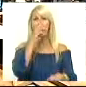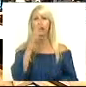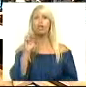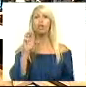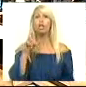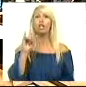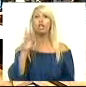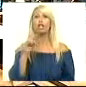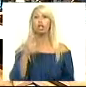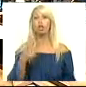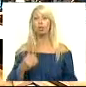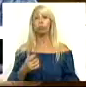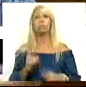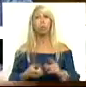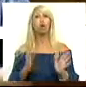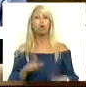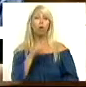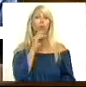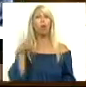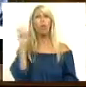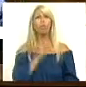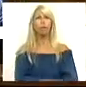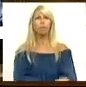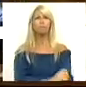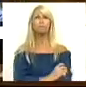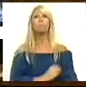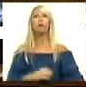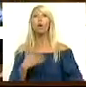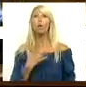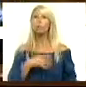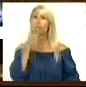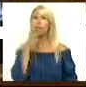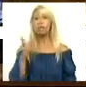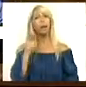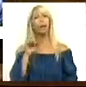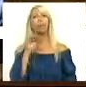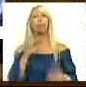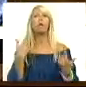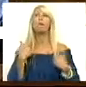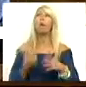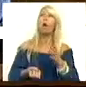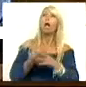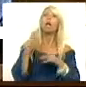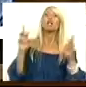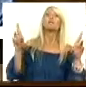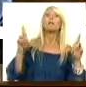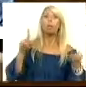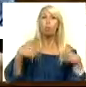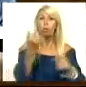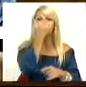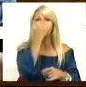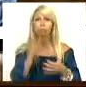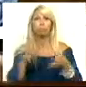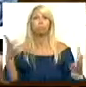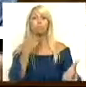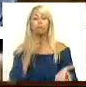xisto e daquilo que já tive a oportunidade de ouvir, eu gostaria de dizer que é importante não criar expectativas que depois não correspondem à verdade. É que pela